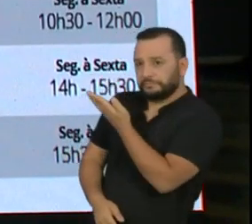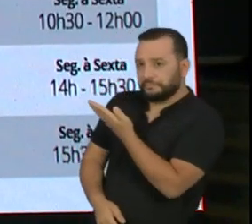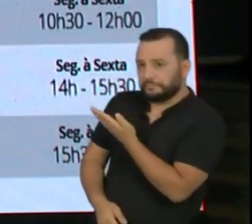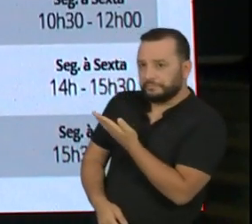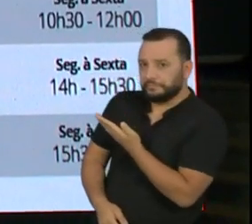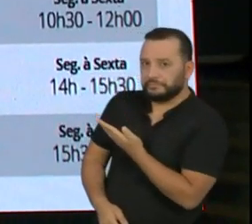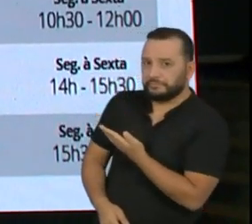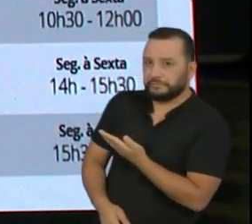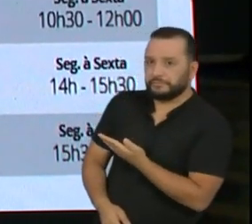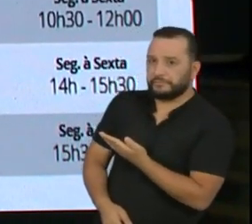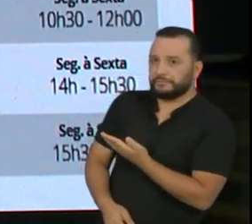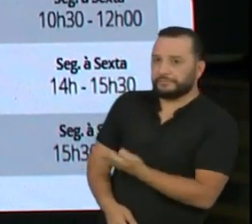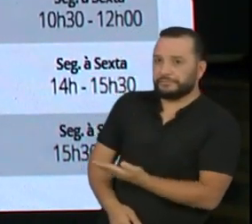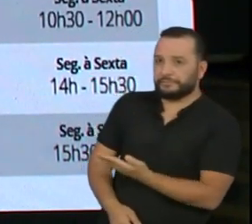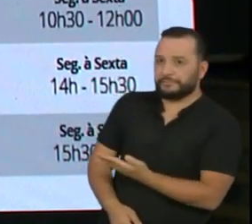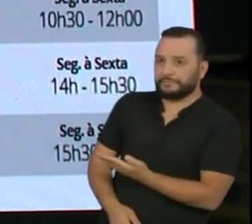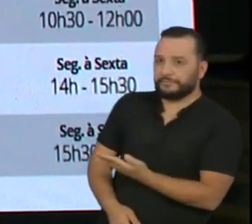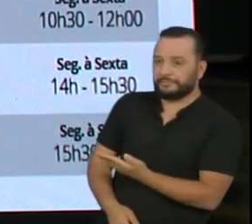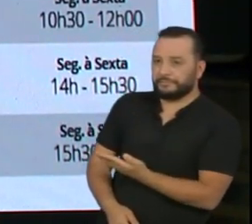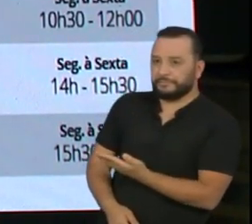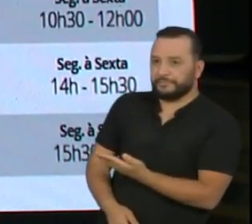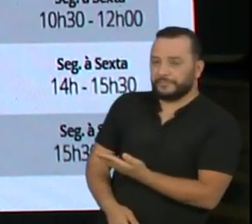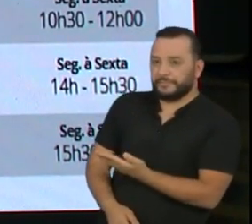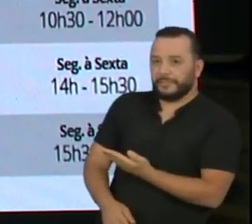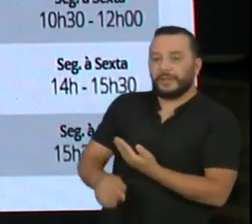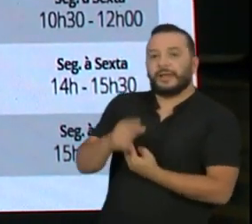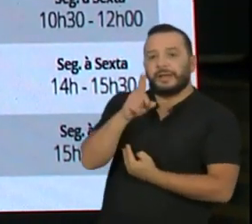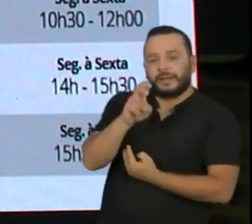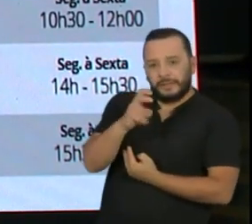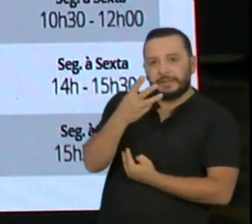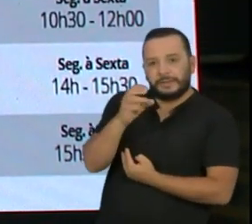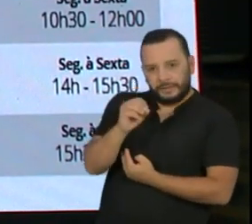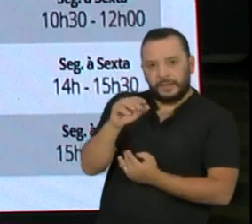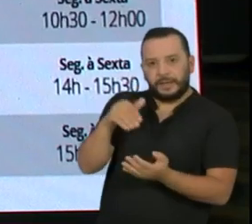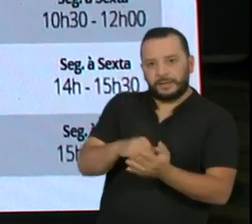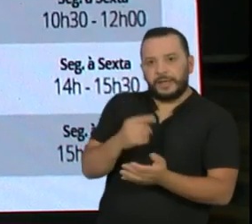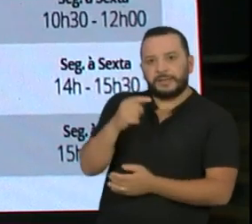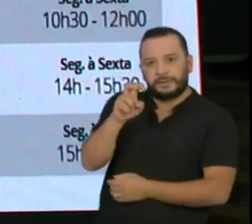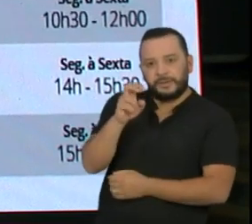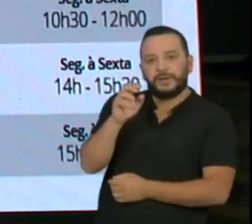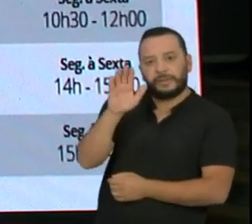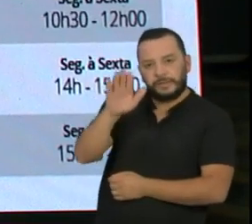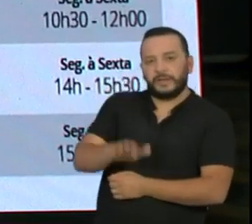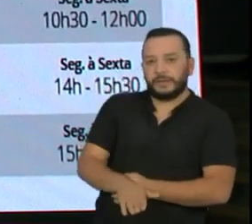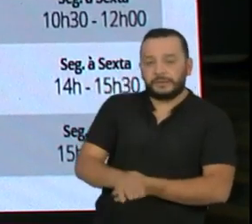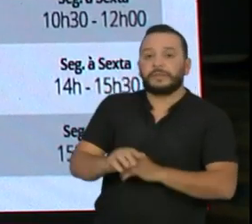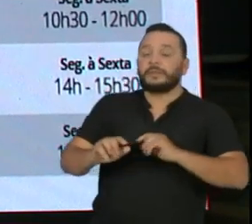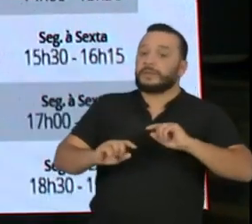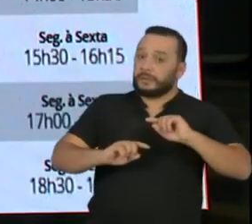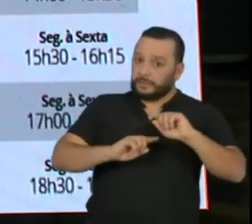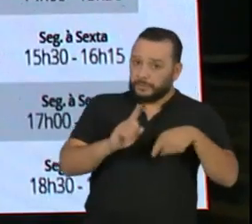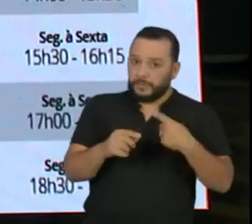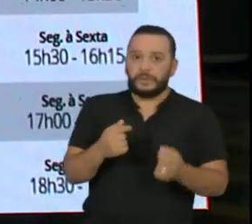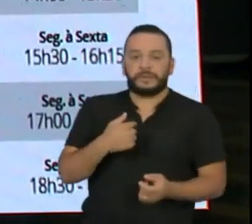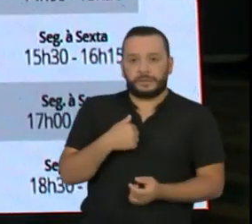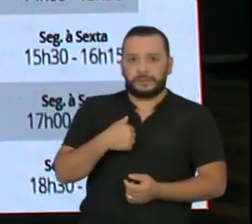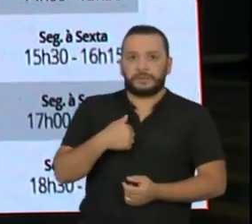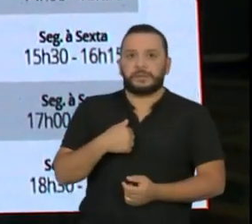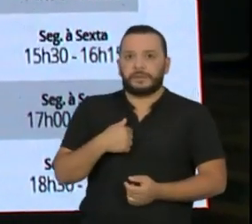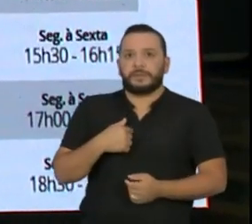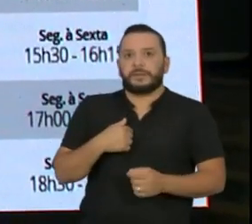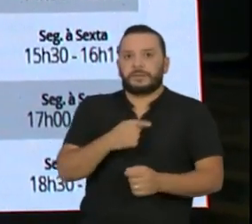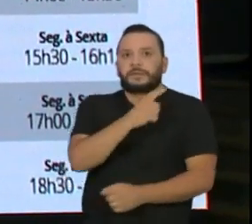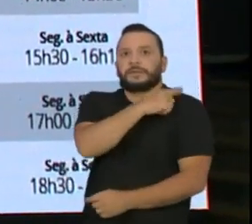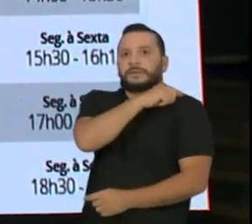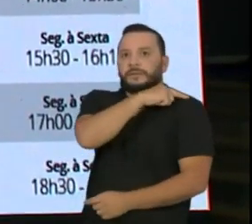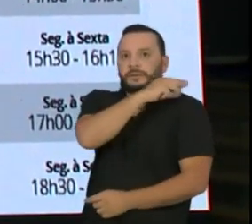quinto ano das 15h30 às 17h, somente no canal TV Univesp. Nos anos finais, pode passar, e no ensino